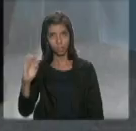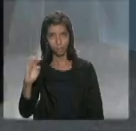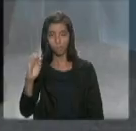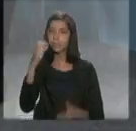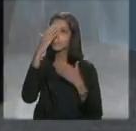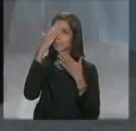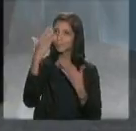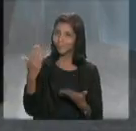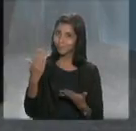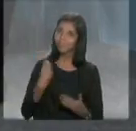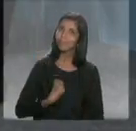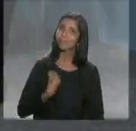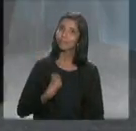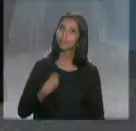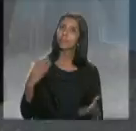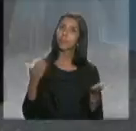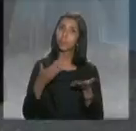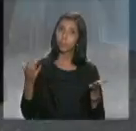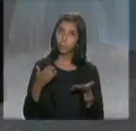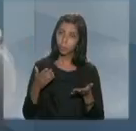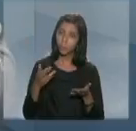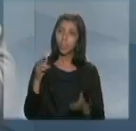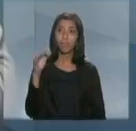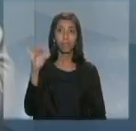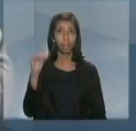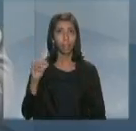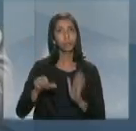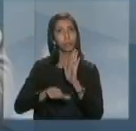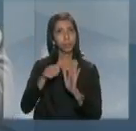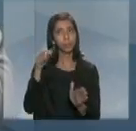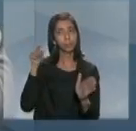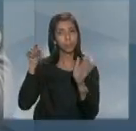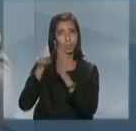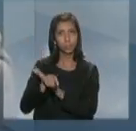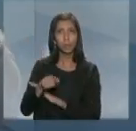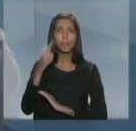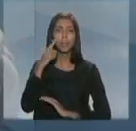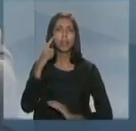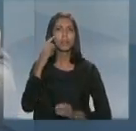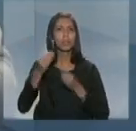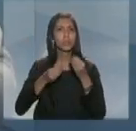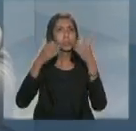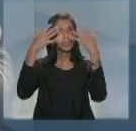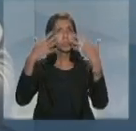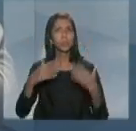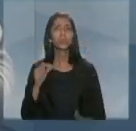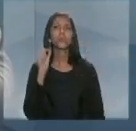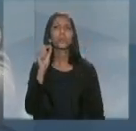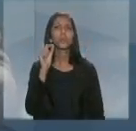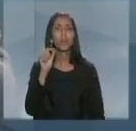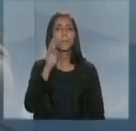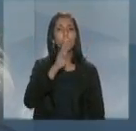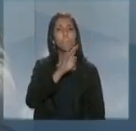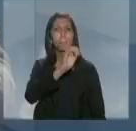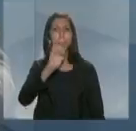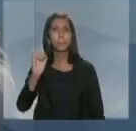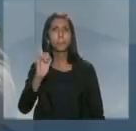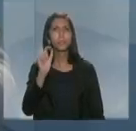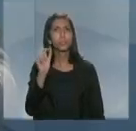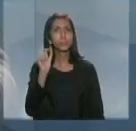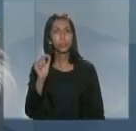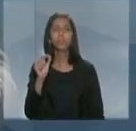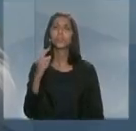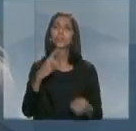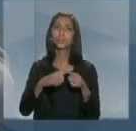TCE. Muito obrigada pela participação de vocês. Ricardo, vou começar com você para a gente explicar para quem está em casa o que é o